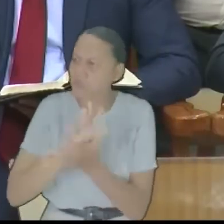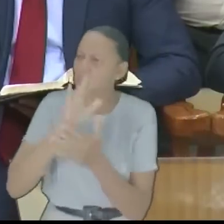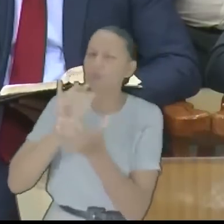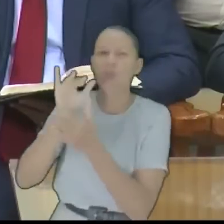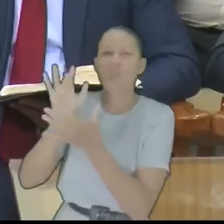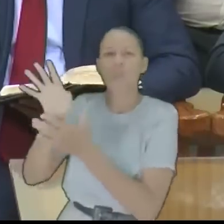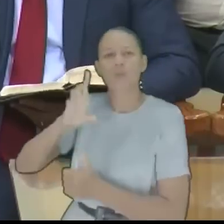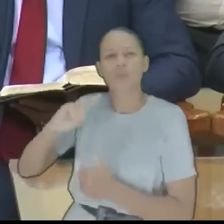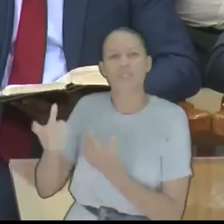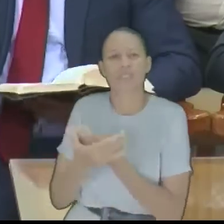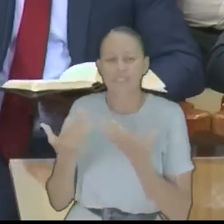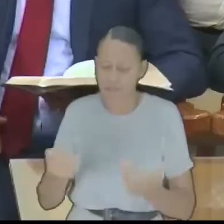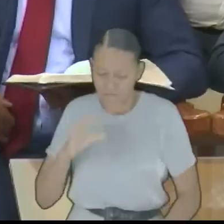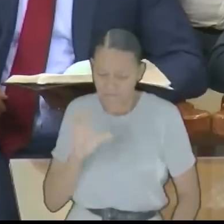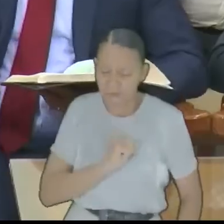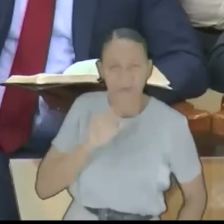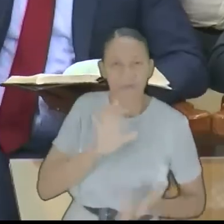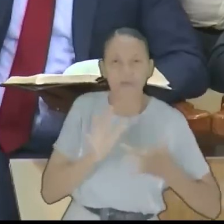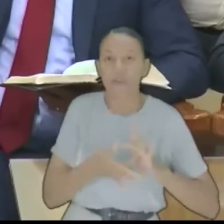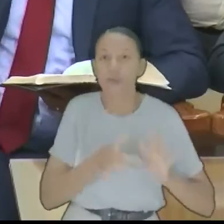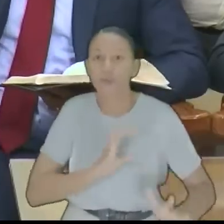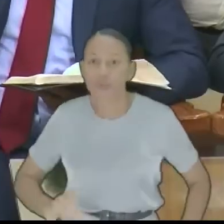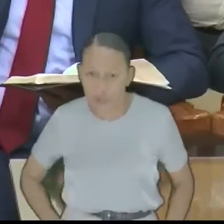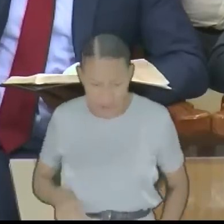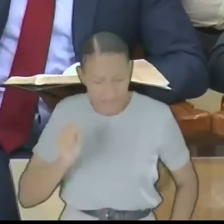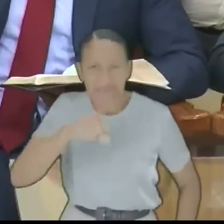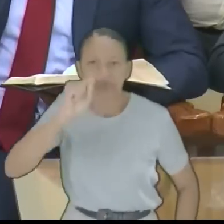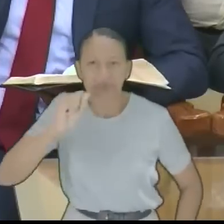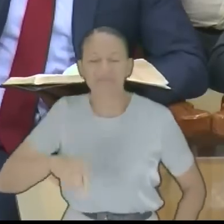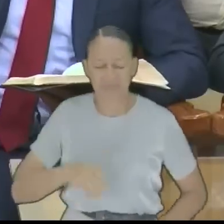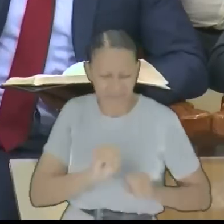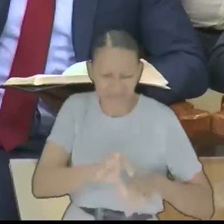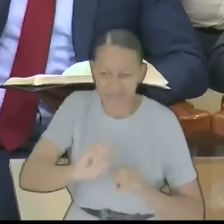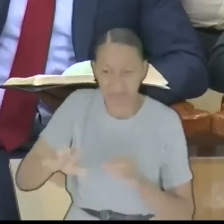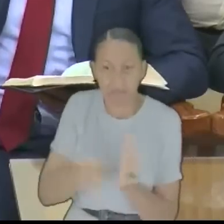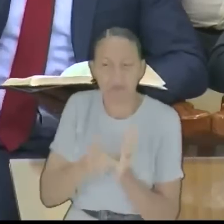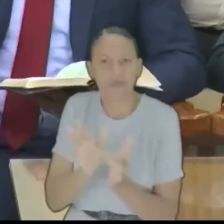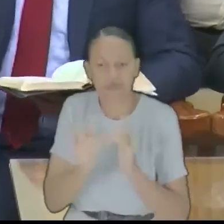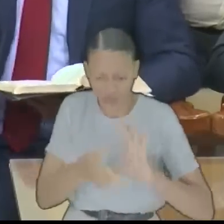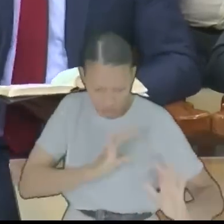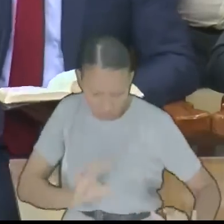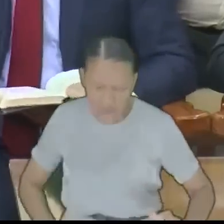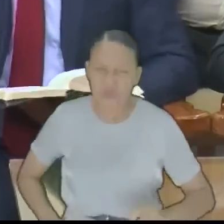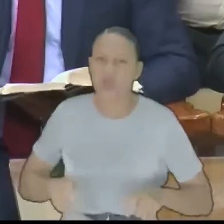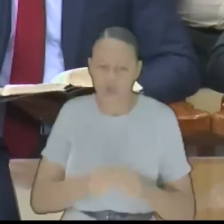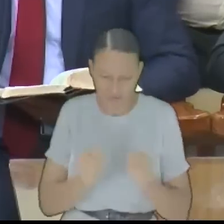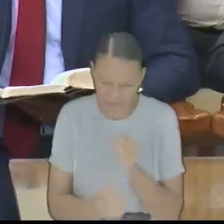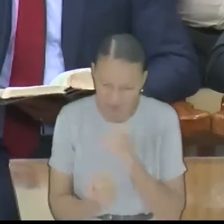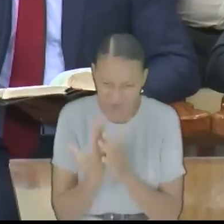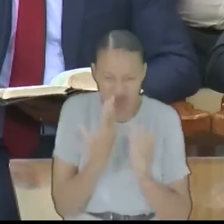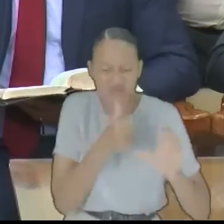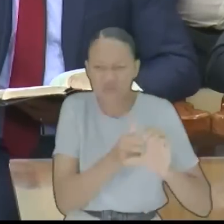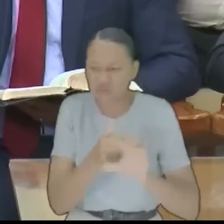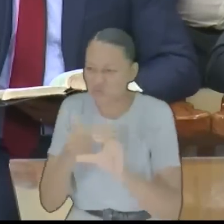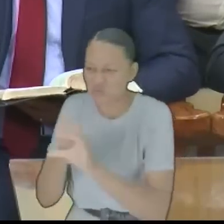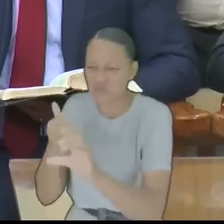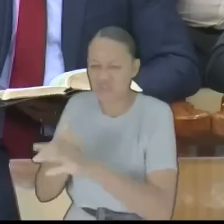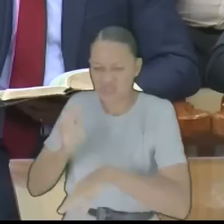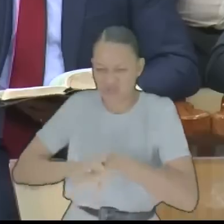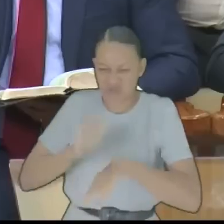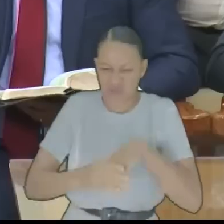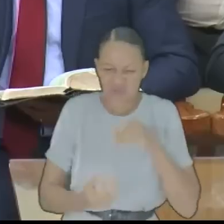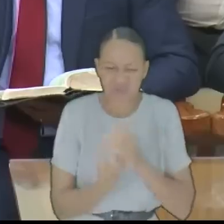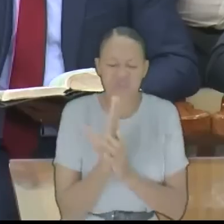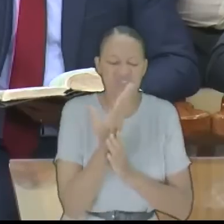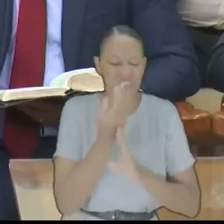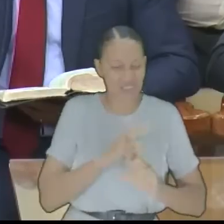seja Deus. Foi o amor de Cristo, foi a doutrina de Cristo que fez os cristãos fazerem